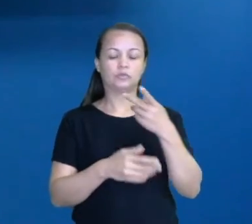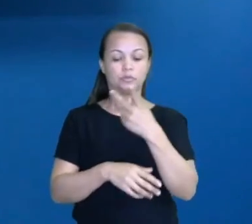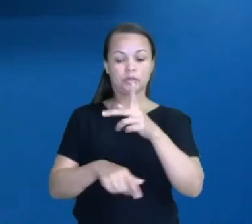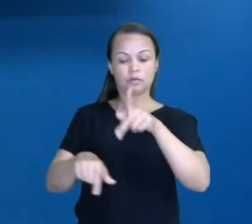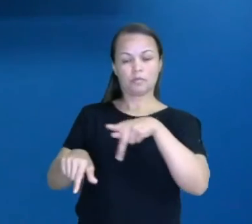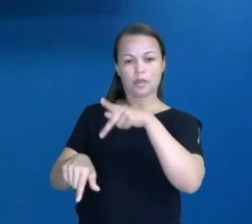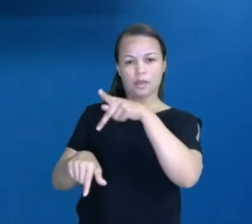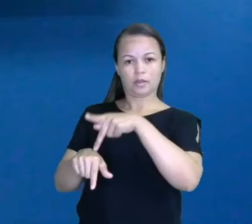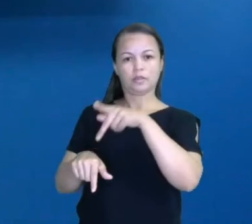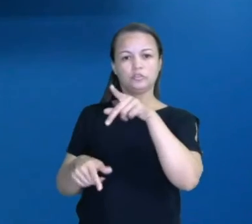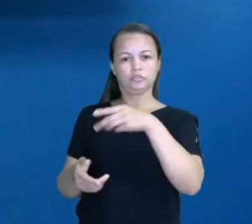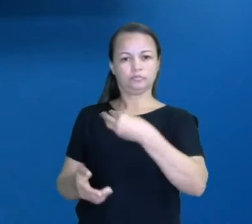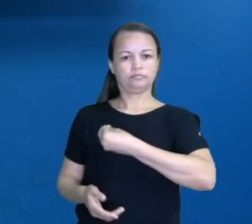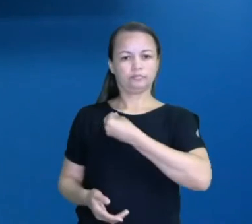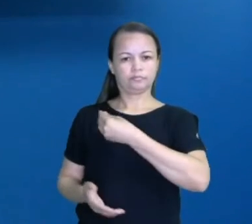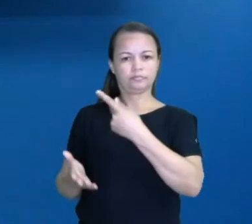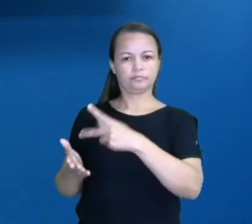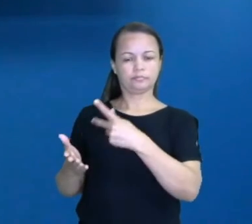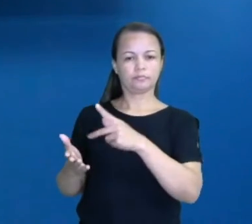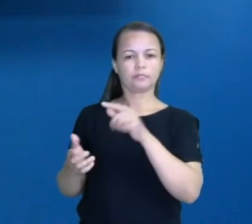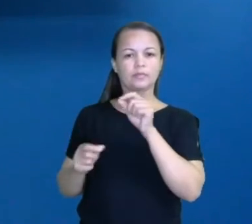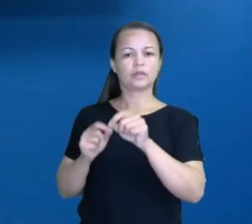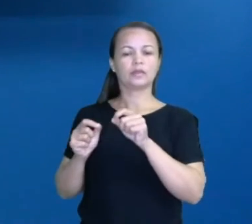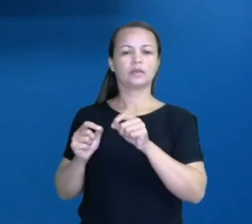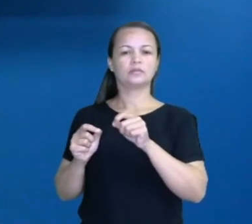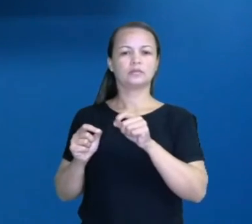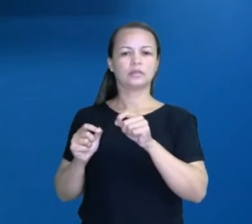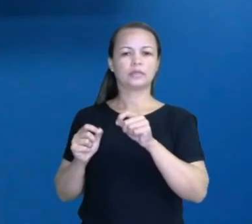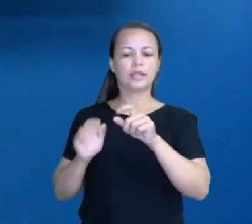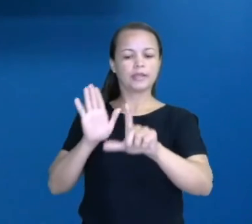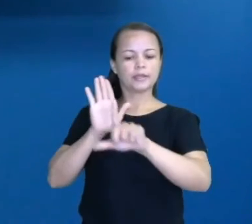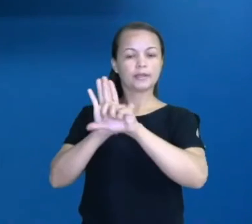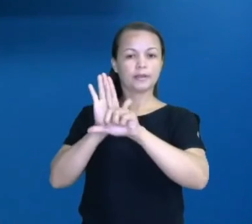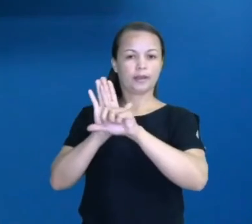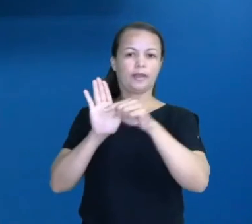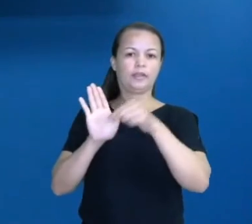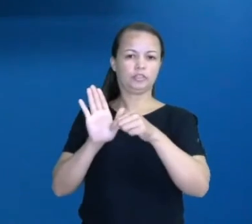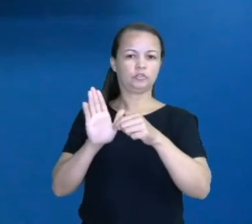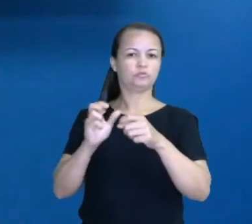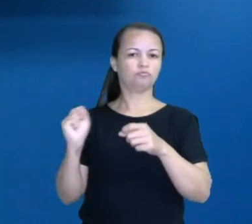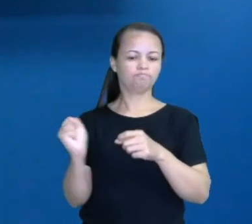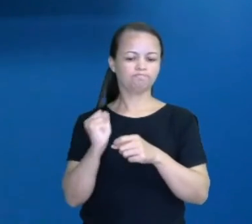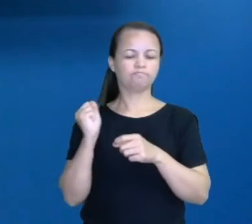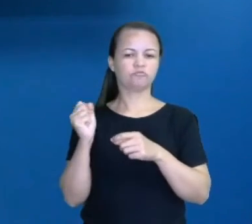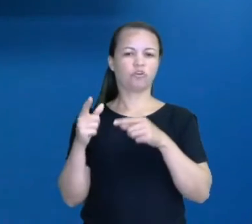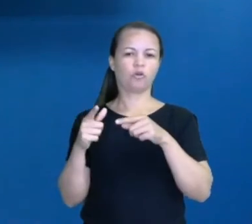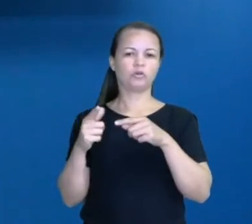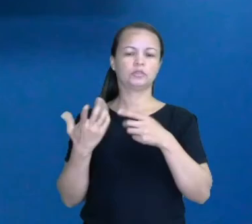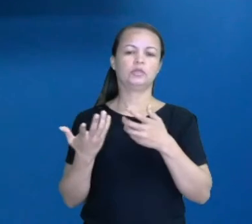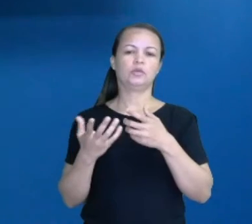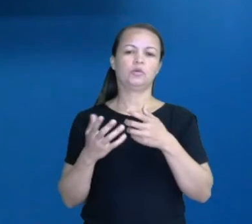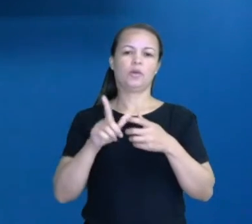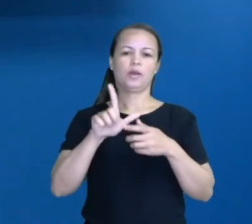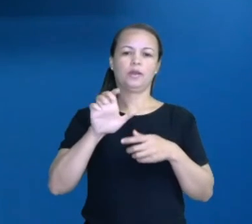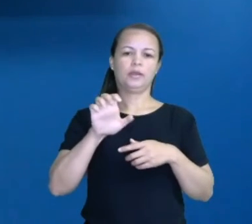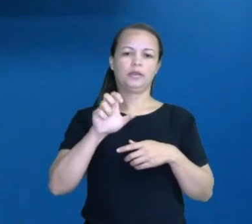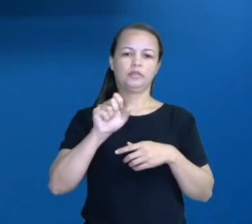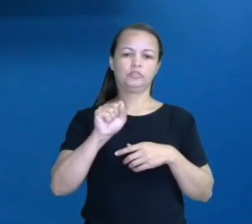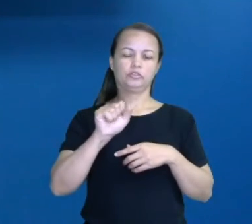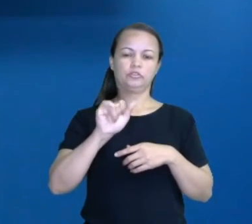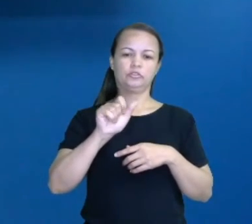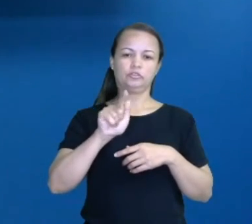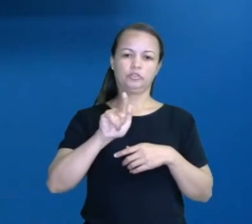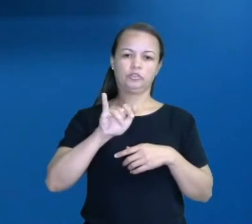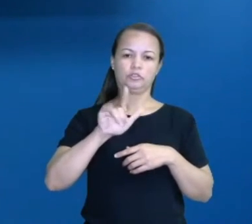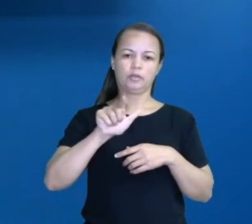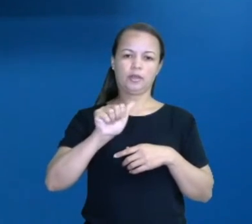tem leis trabalhistas muito fortes, você tem uma legislação ambiental, onde se você poluir o ambiente,